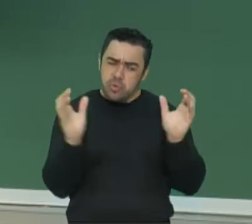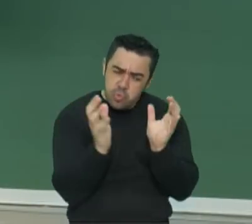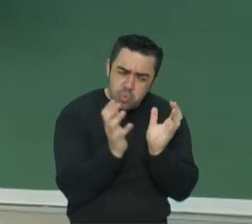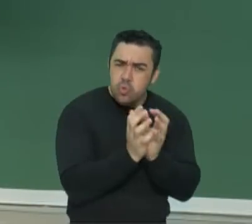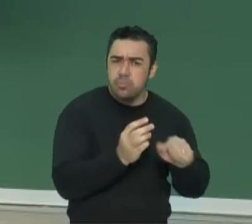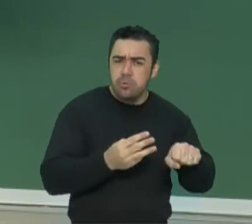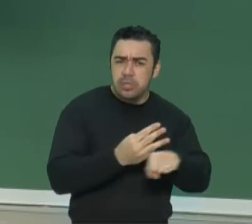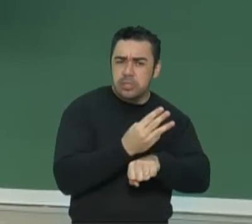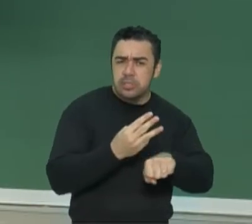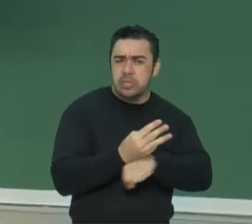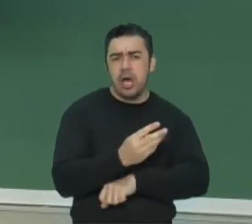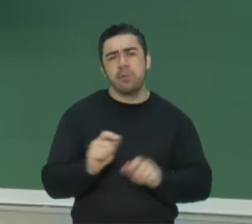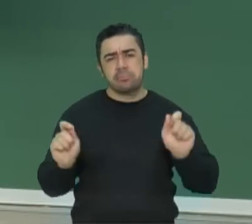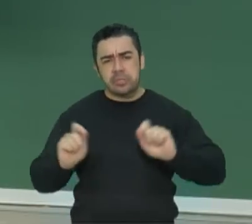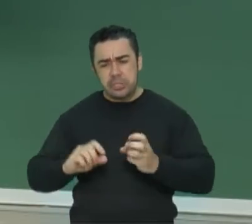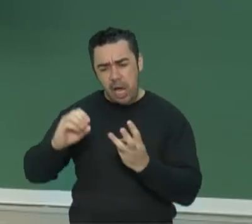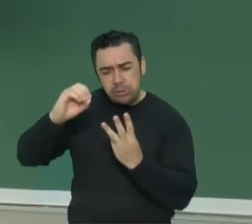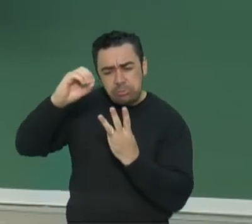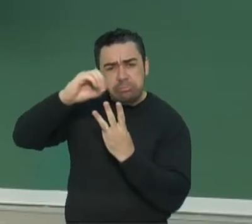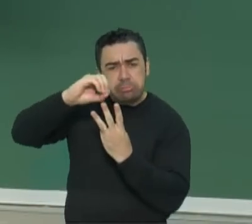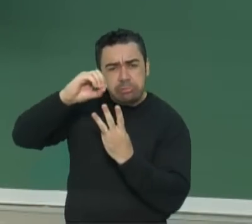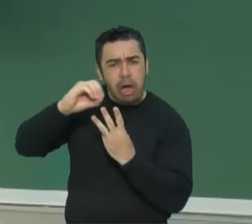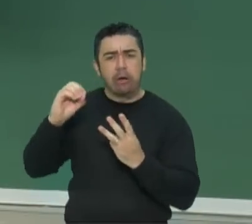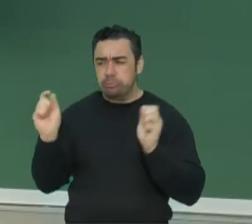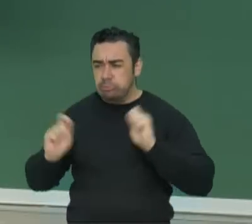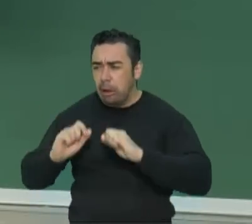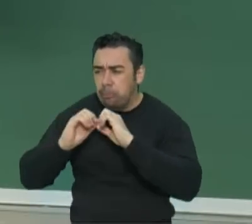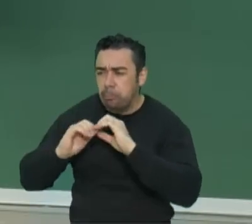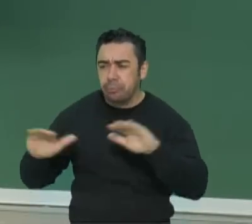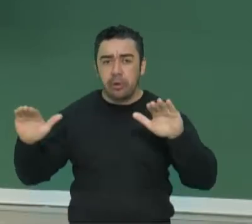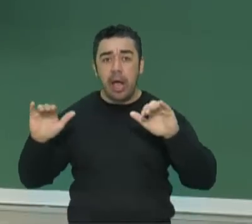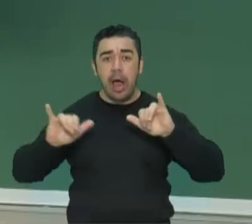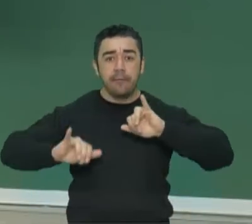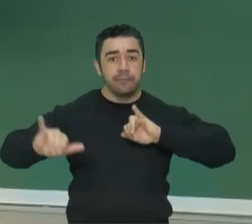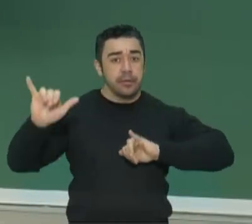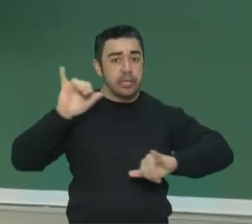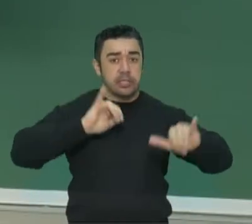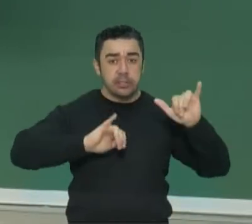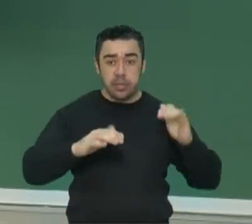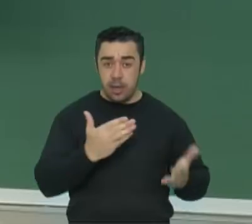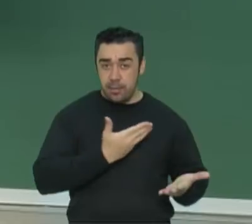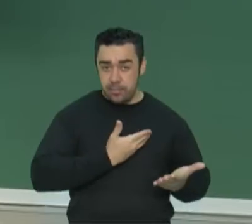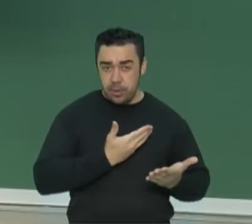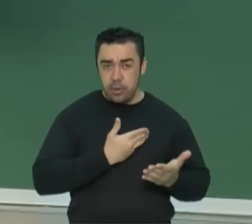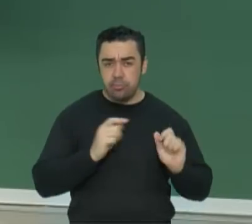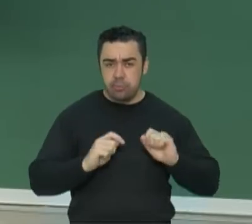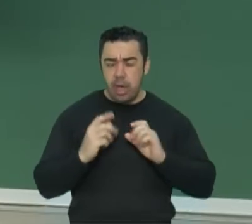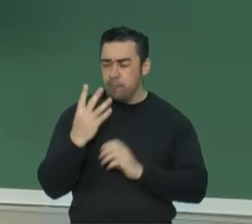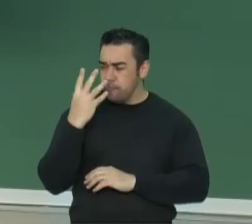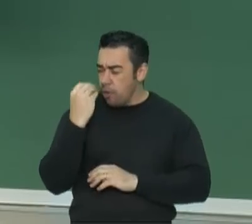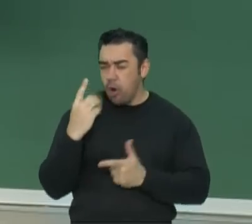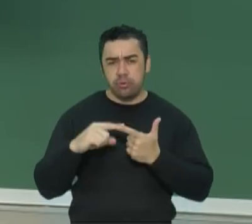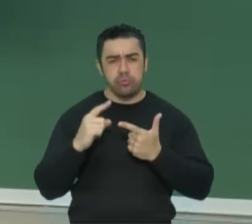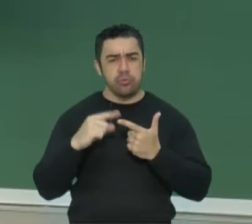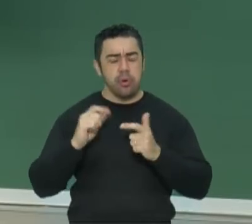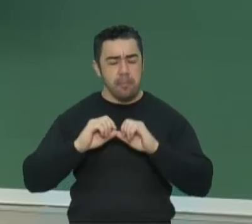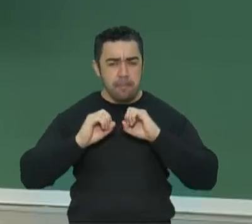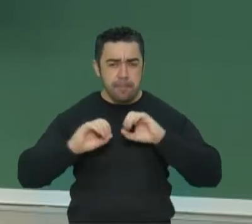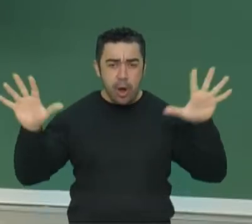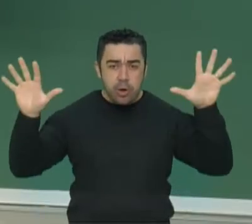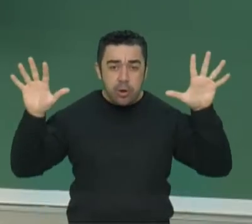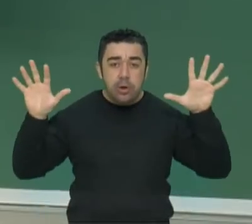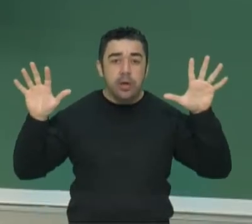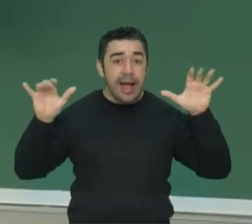grupos, marca nos stories, avisa todos os amigos. E eu tô enrolando para você fazer isso. Printa a tela, fotografa, manda para todo